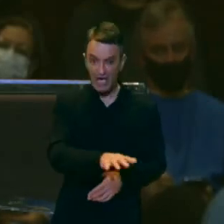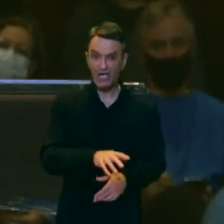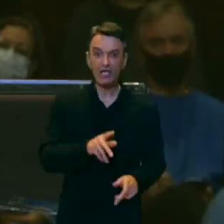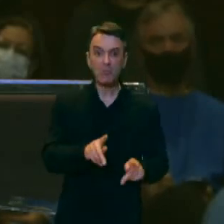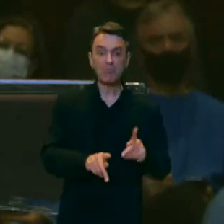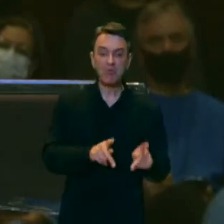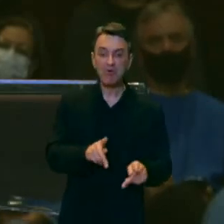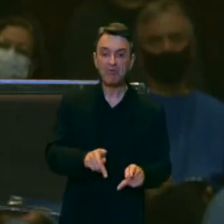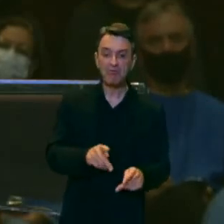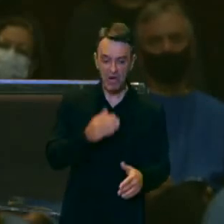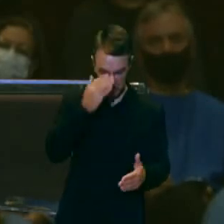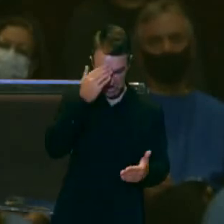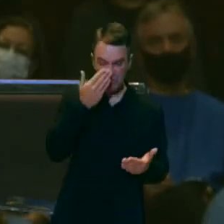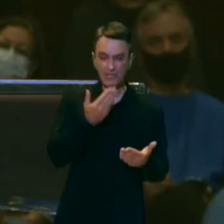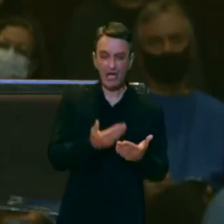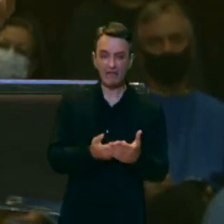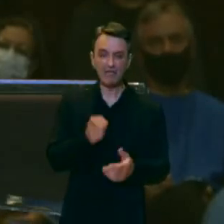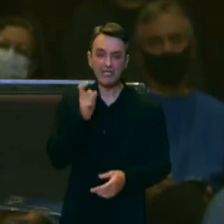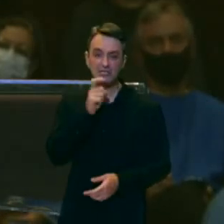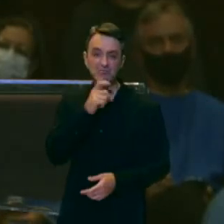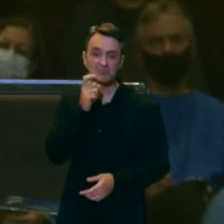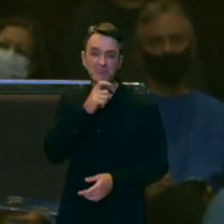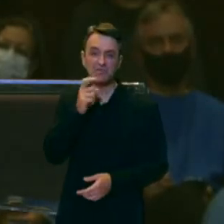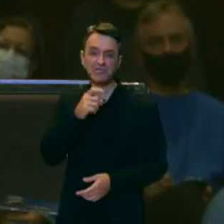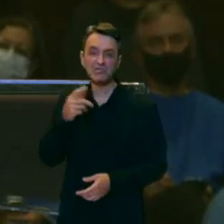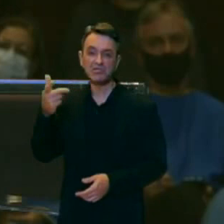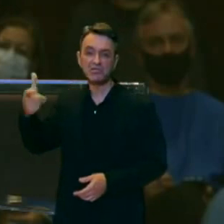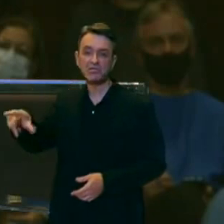preferia acreditar nas mentiras que estavam